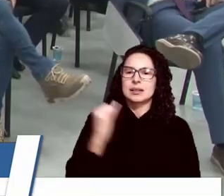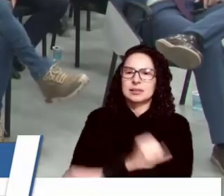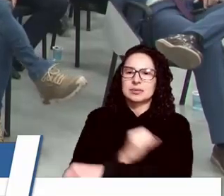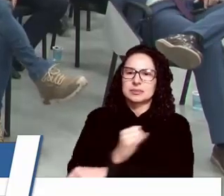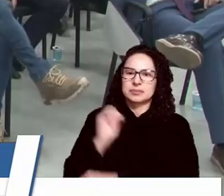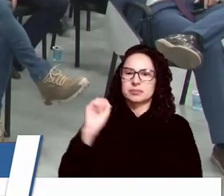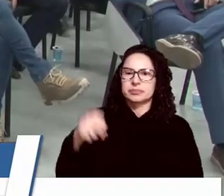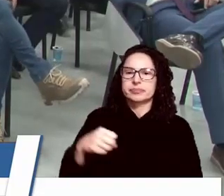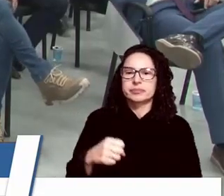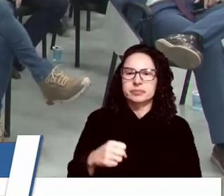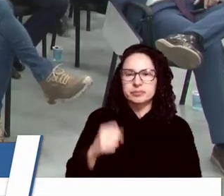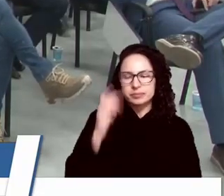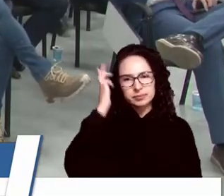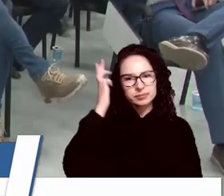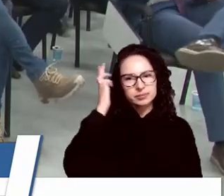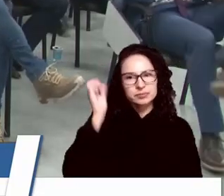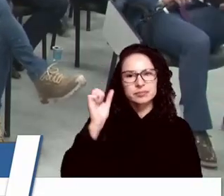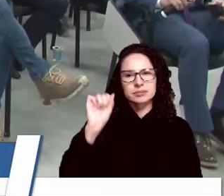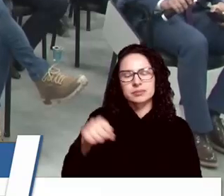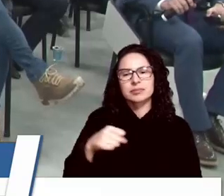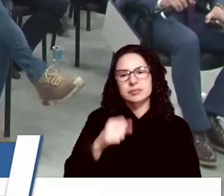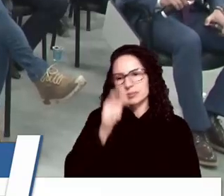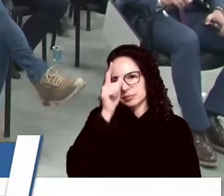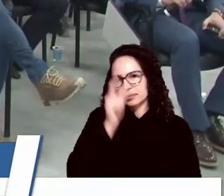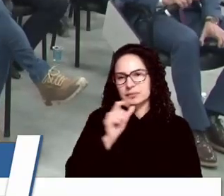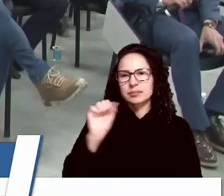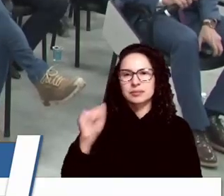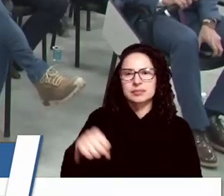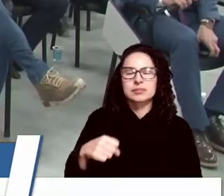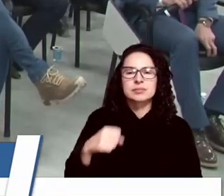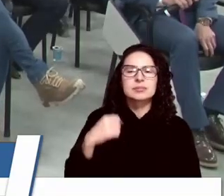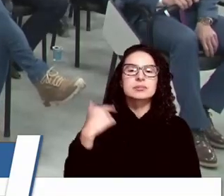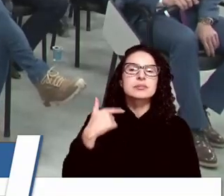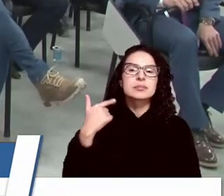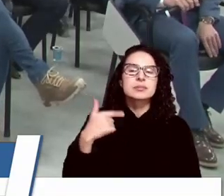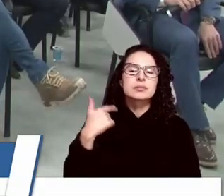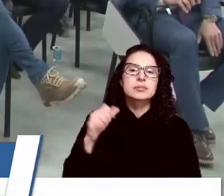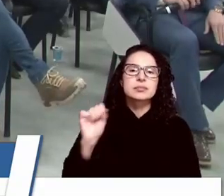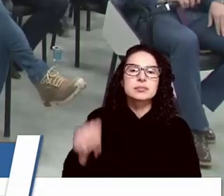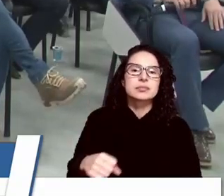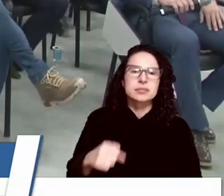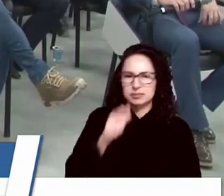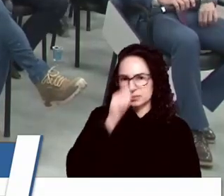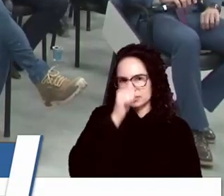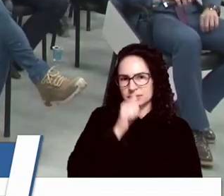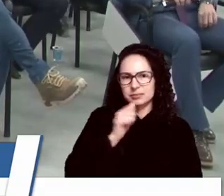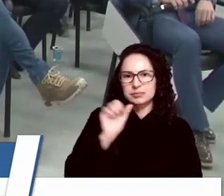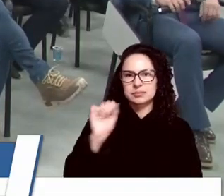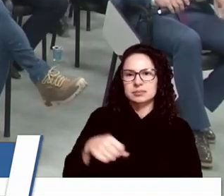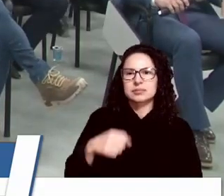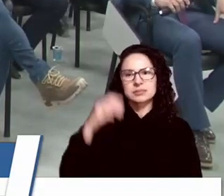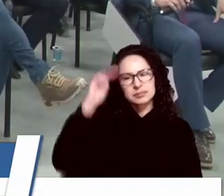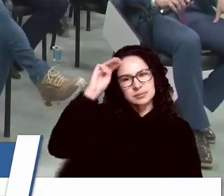Sim. Zezinho Cabeleireiro. Sim. Lindes Cardoso. Sim. Lurdinha Granzotti. Sim. Luiz Amaral. Sim. Marcelo